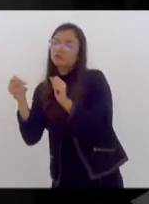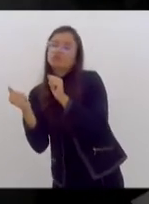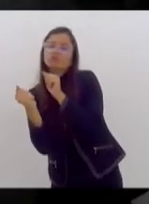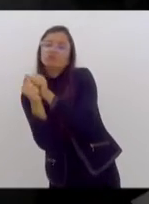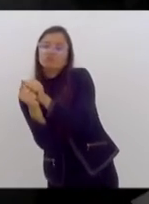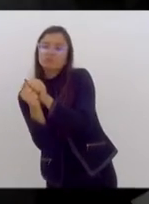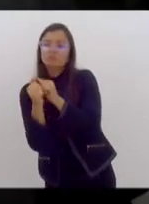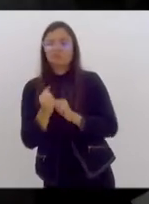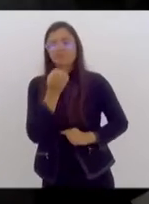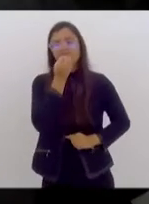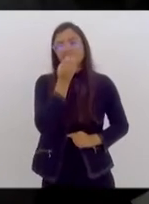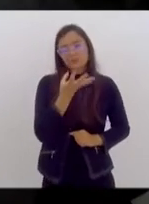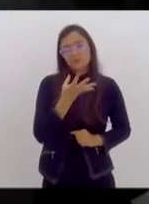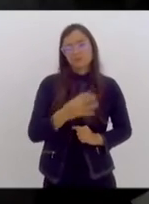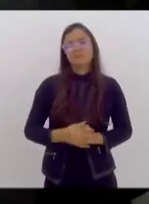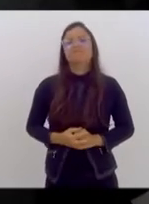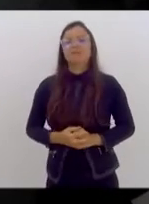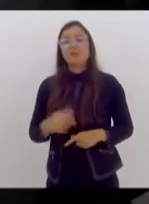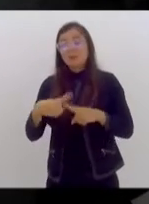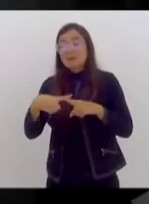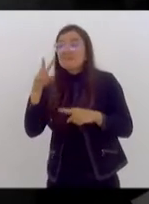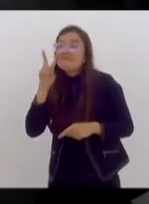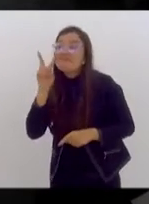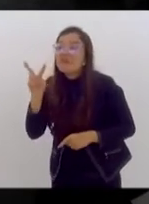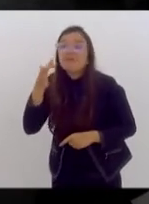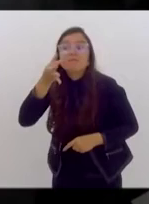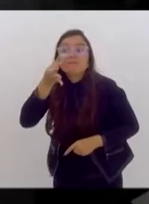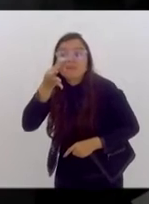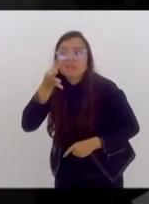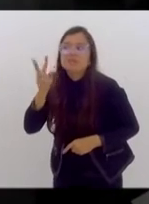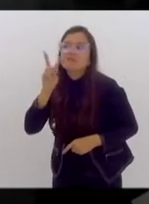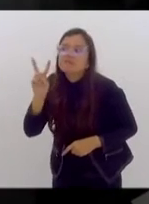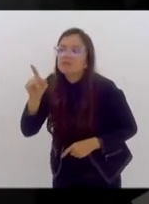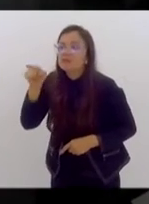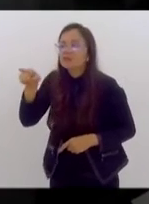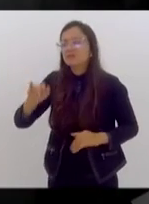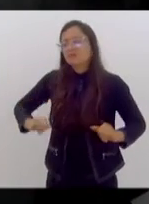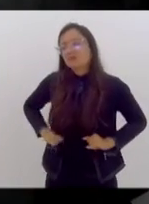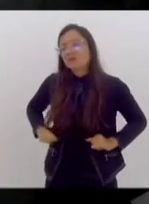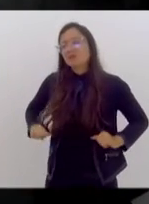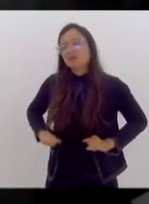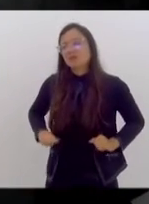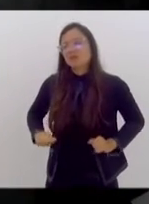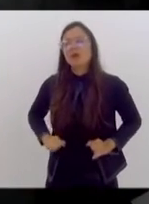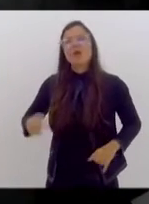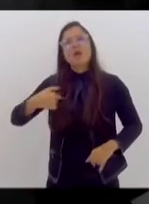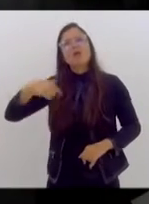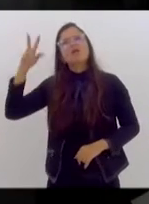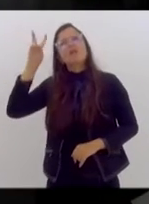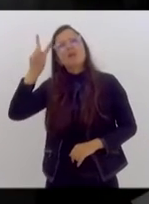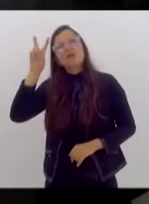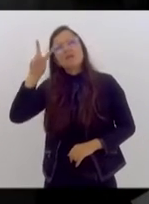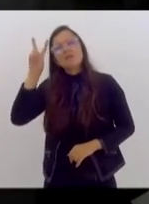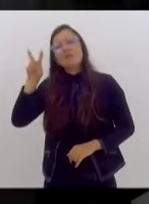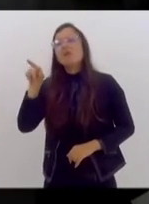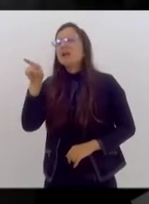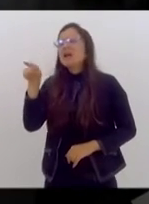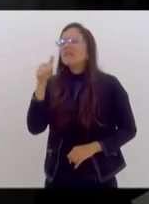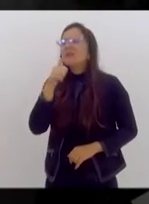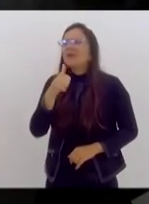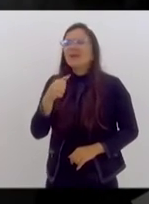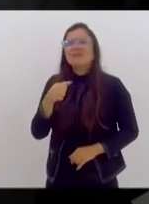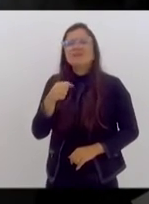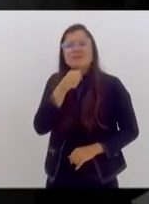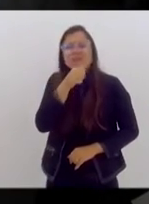de perto é todo o seu sofrimento não vou me esquecer do depoimento firme contundente daquela primeira senhora